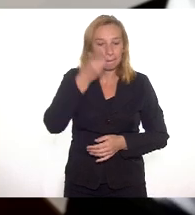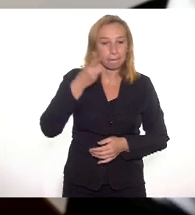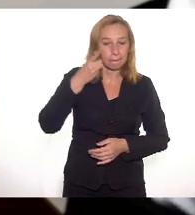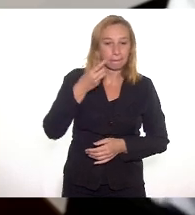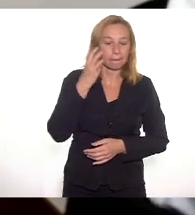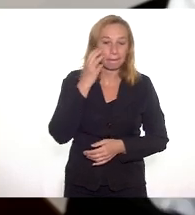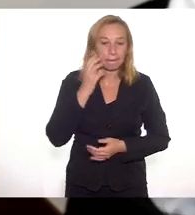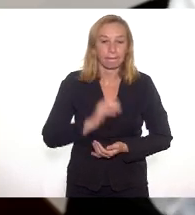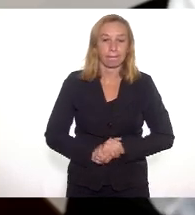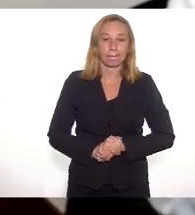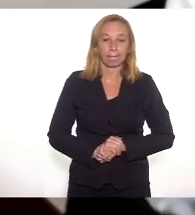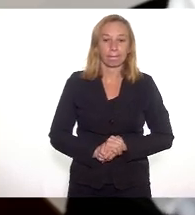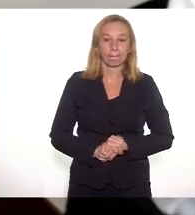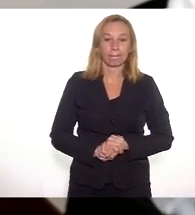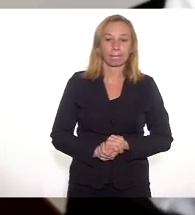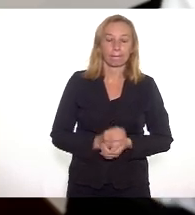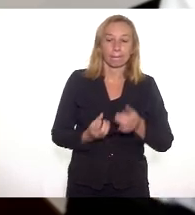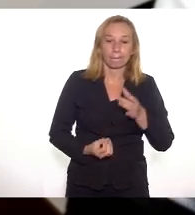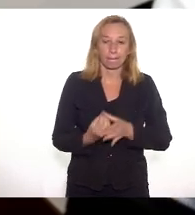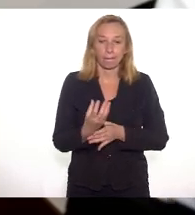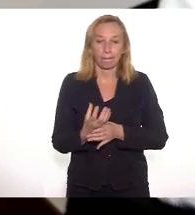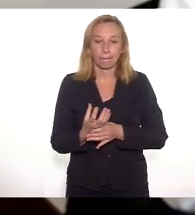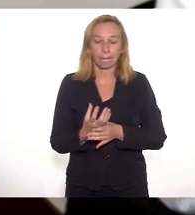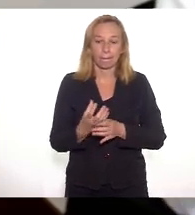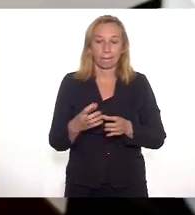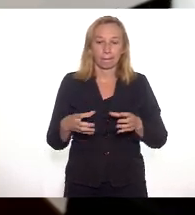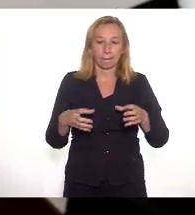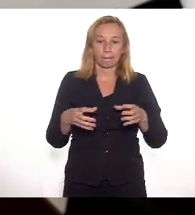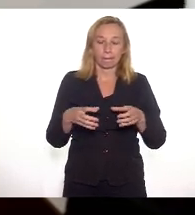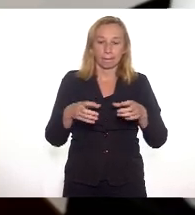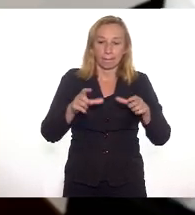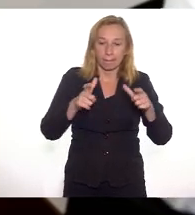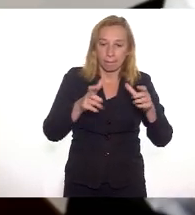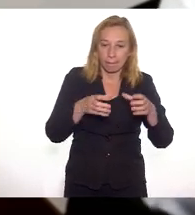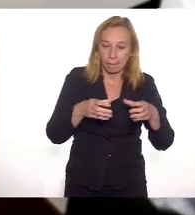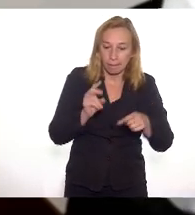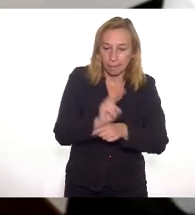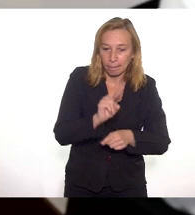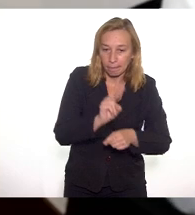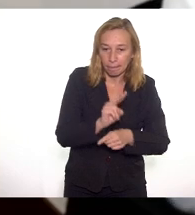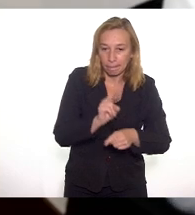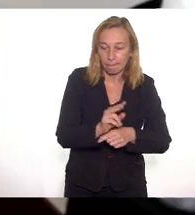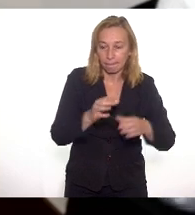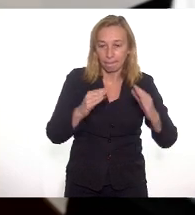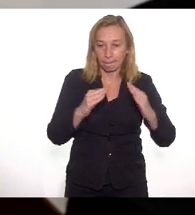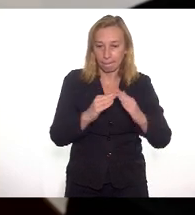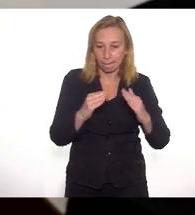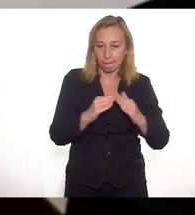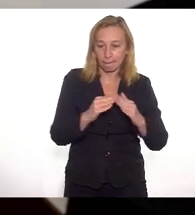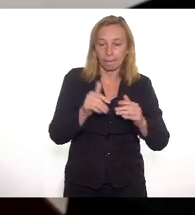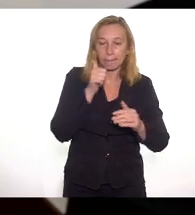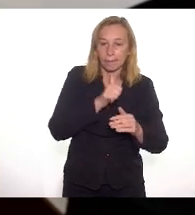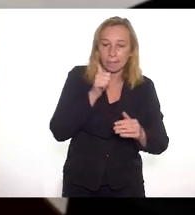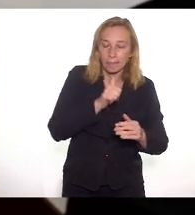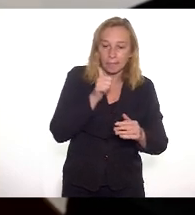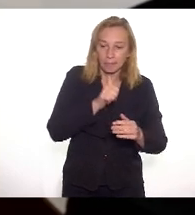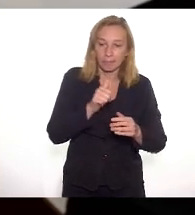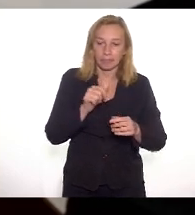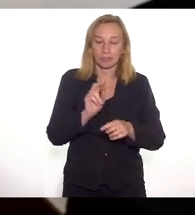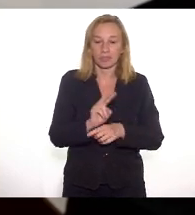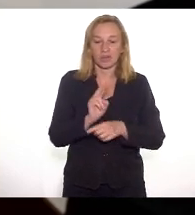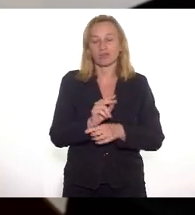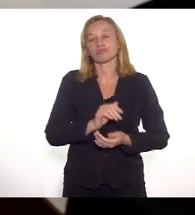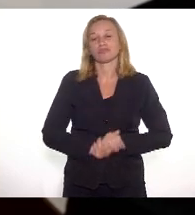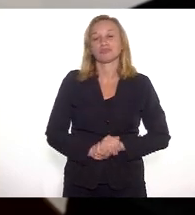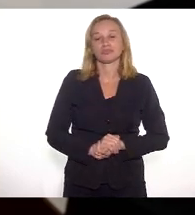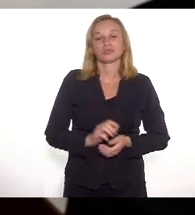Valdec Carneiro, que autoriza a criação de abrigos para mulheres em cumprimento de pena restritiva de direitos, na forma que menciona. Parecer